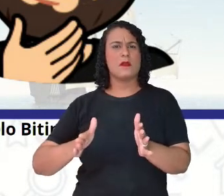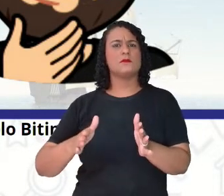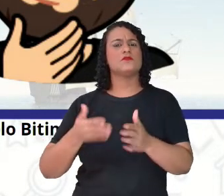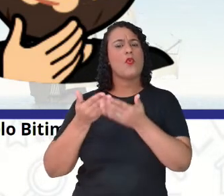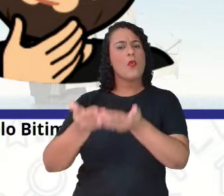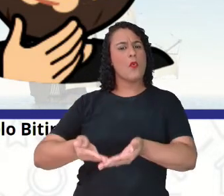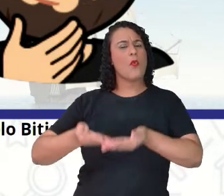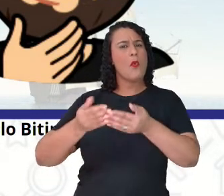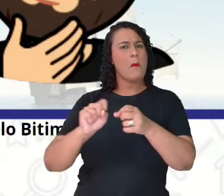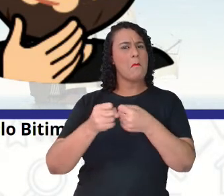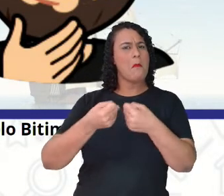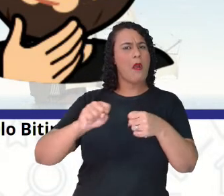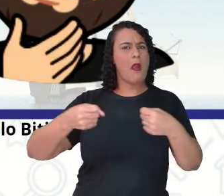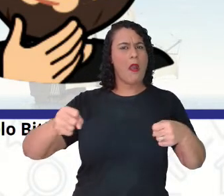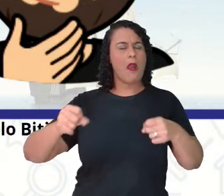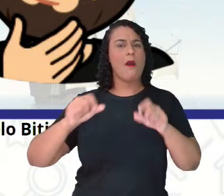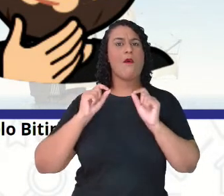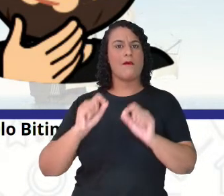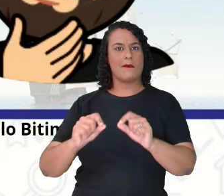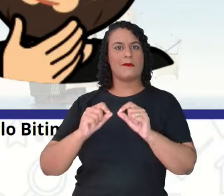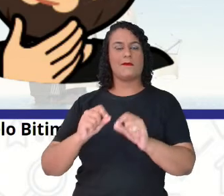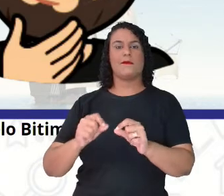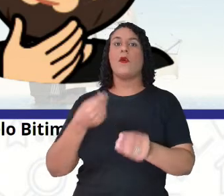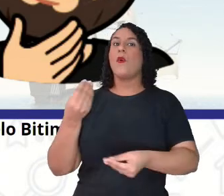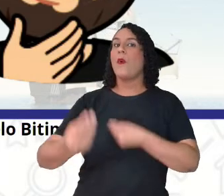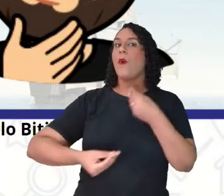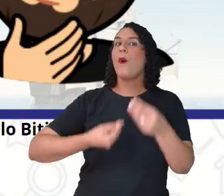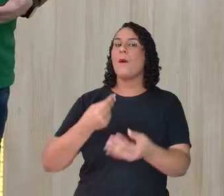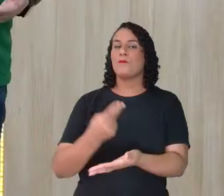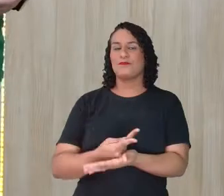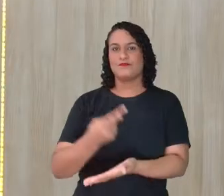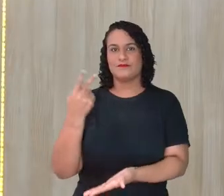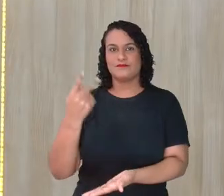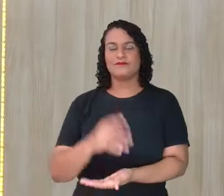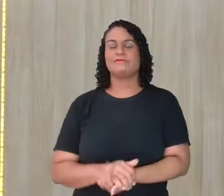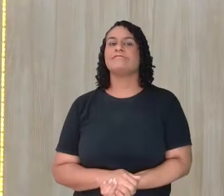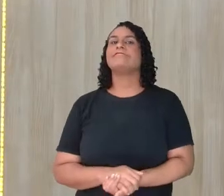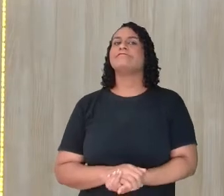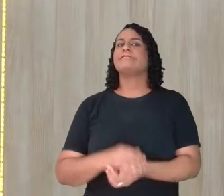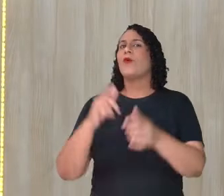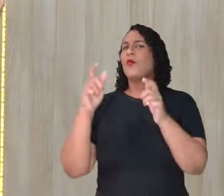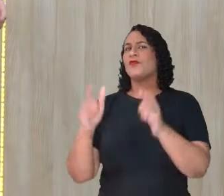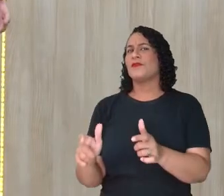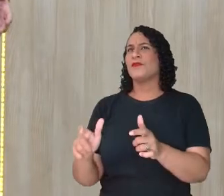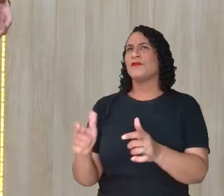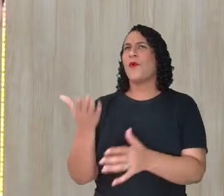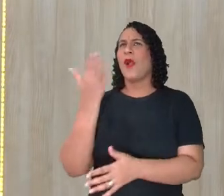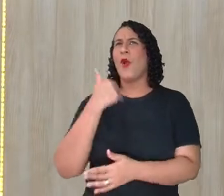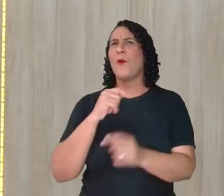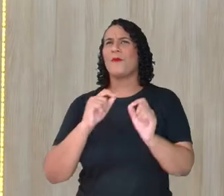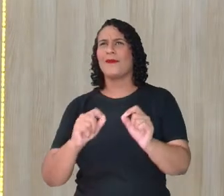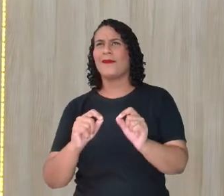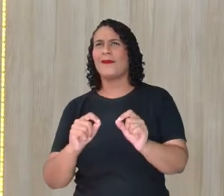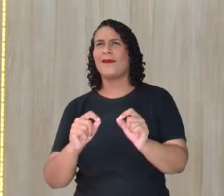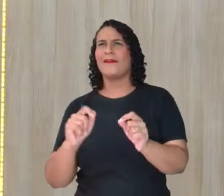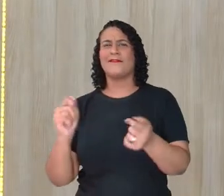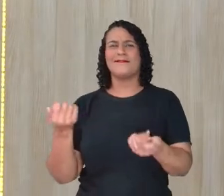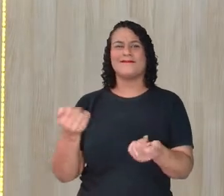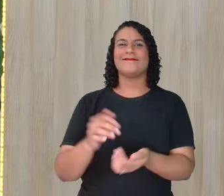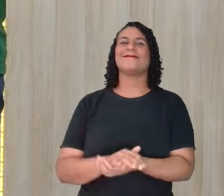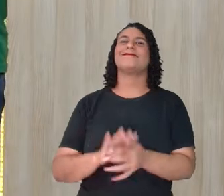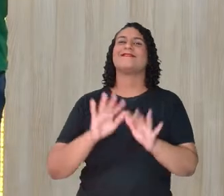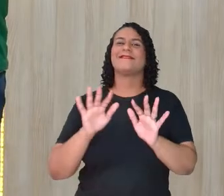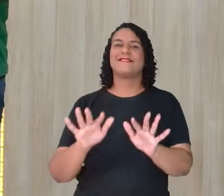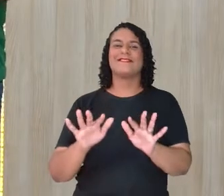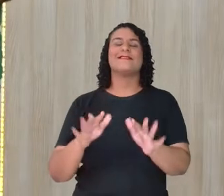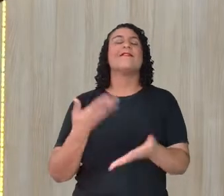né? O que foi a expansão marítima? Como elas ocorreram? Onde elas moram? O que elas comem, né? Fazendo um trocadilho